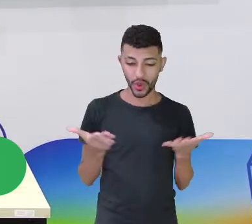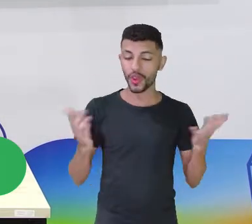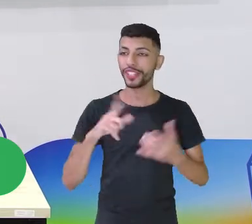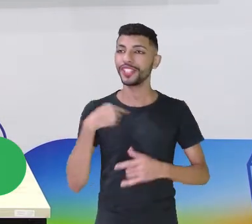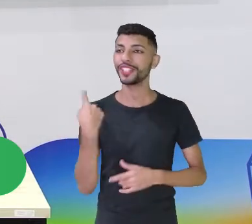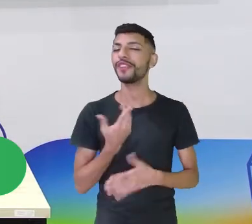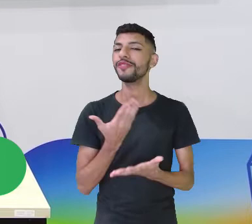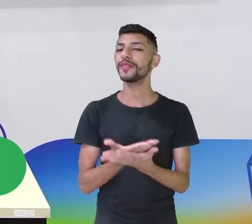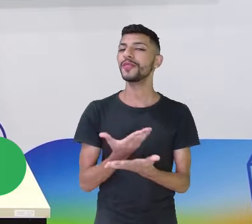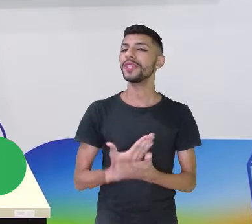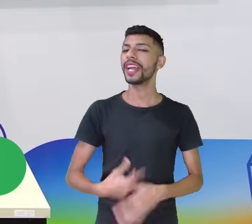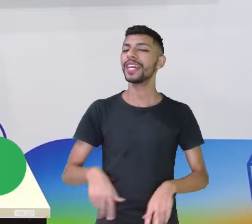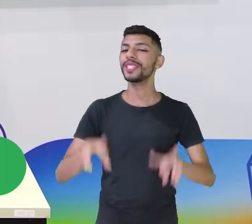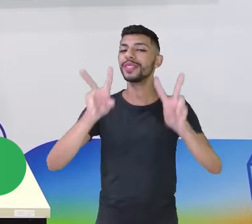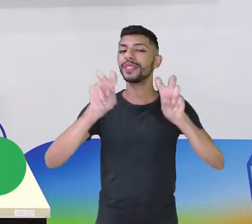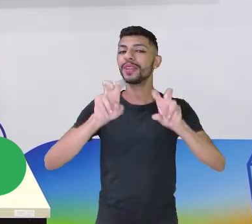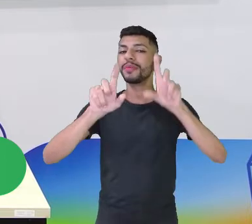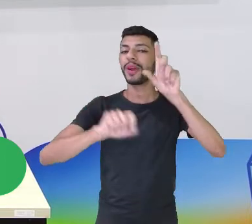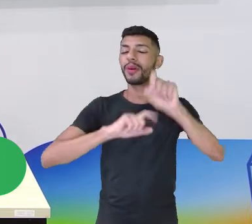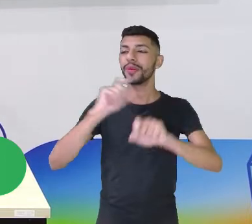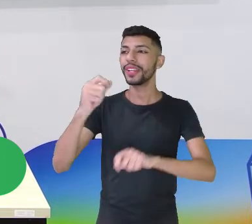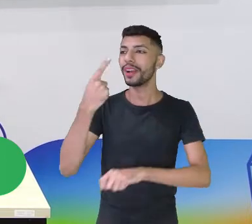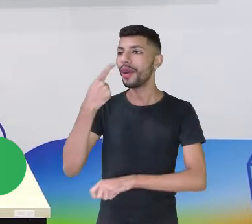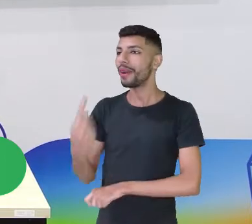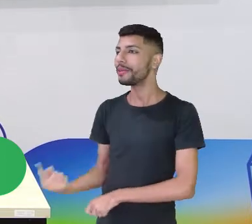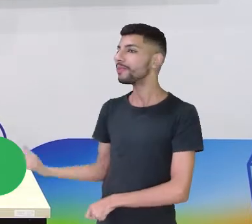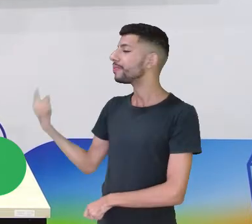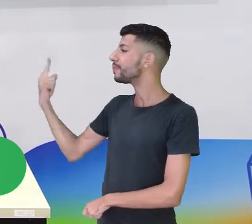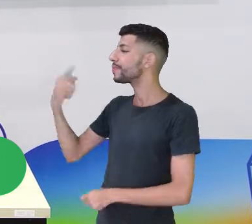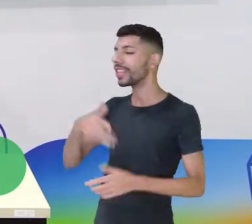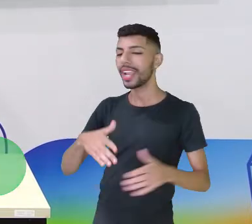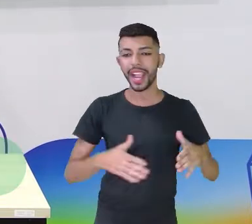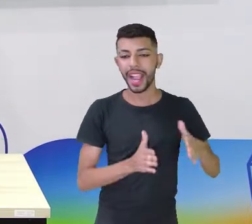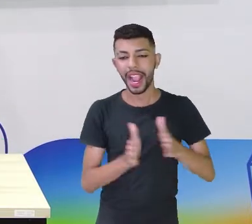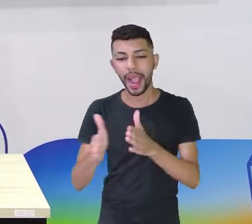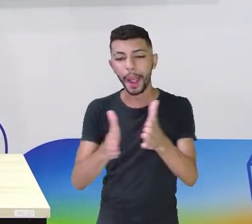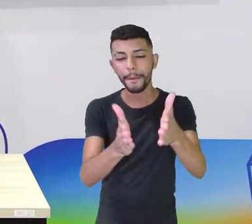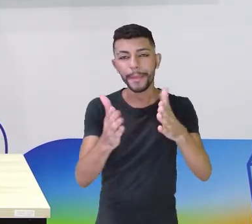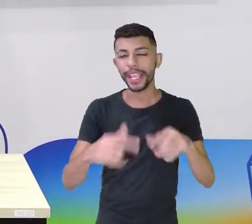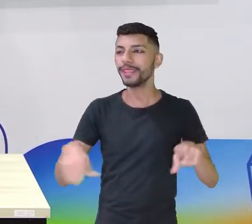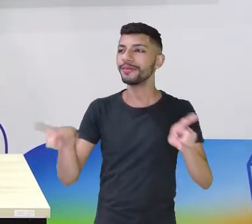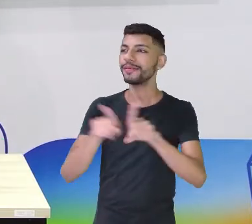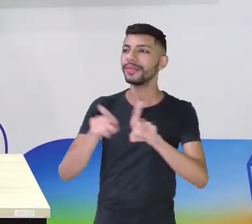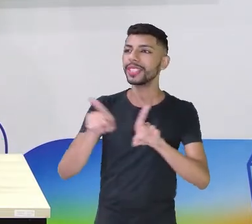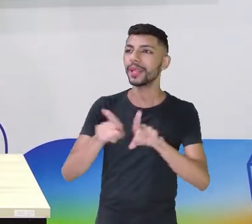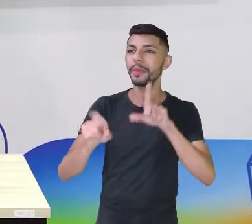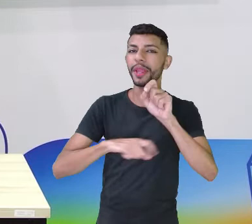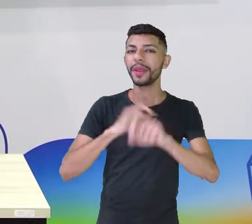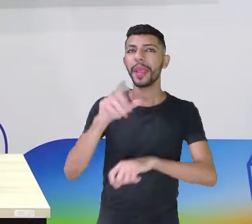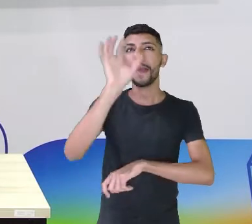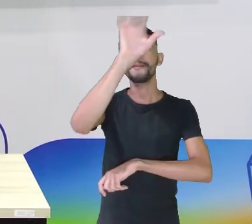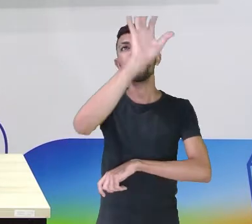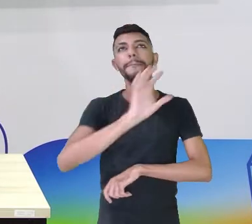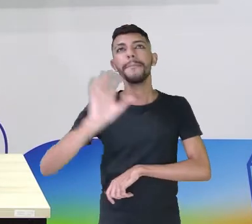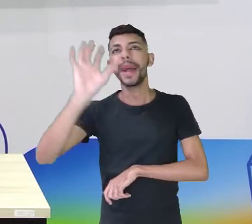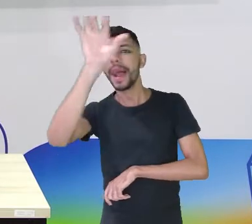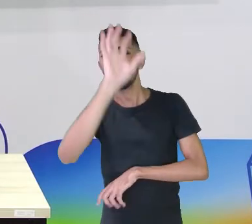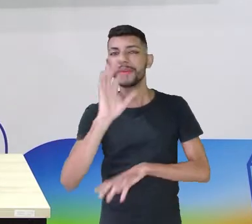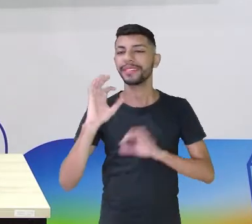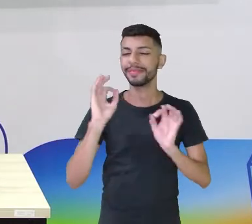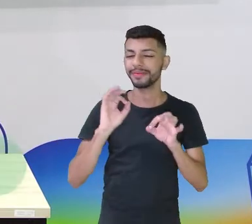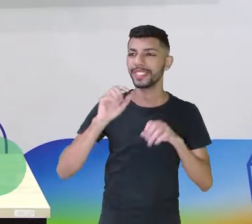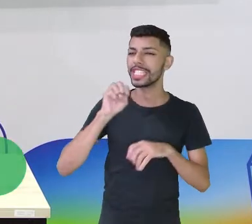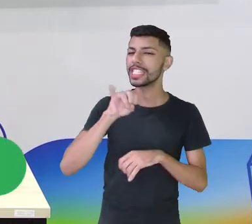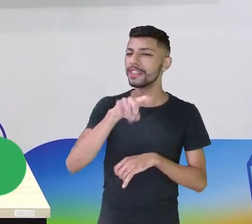conversar um pouquinho sobre traçando caminhos e escalando mapas. Se você se recorda, na